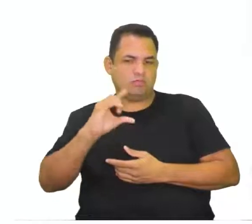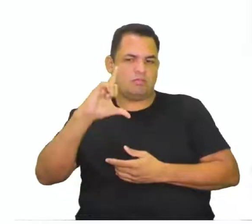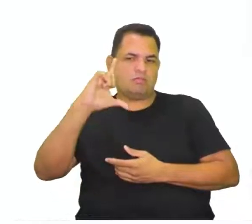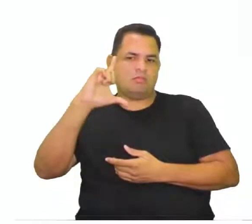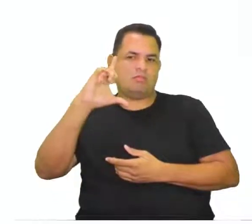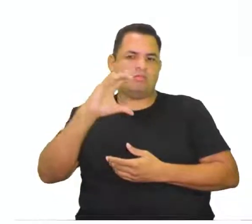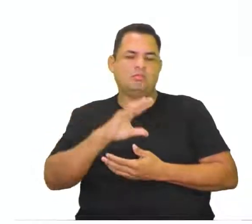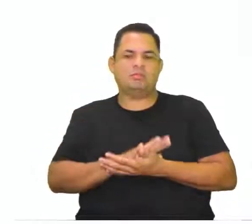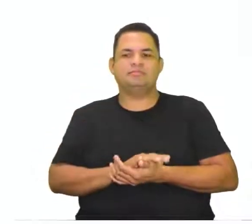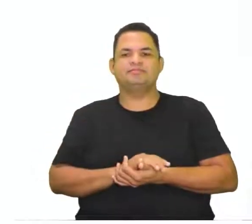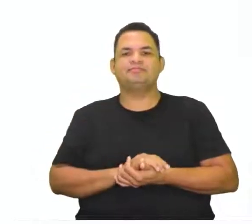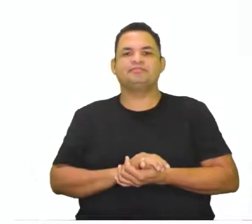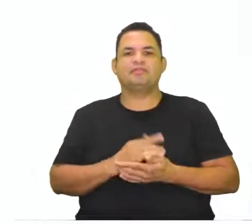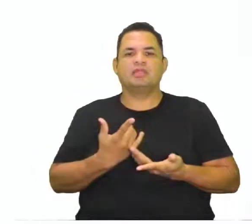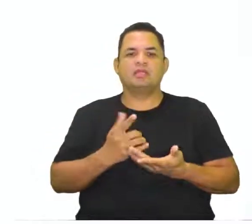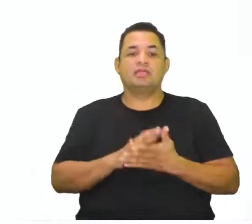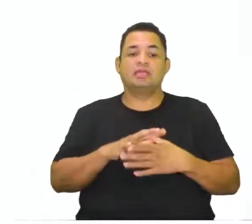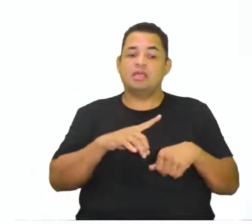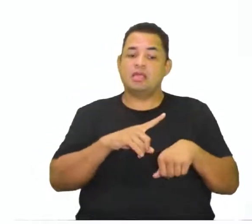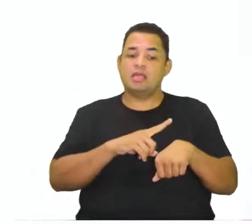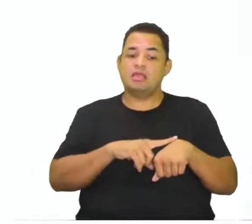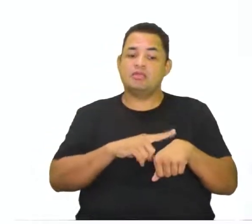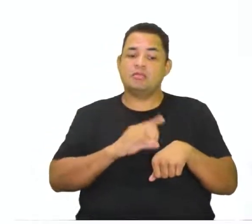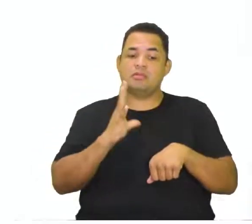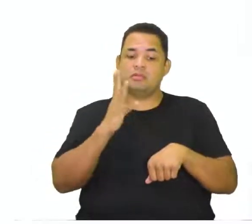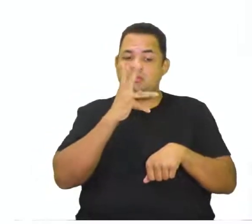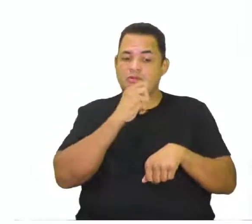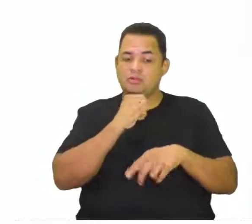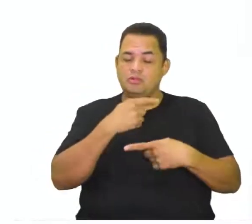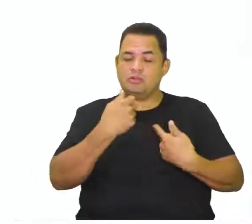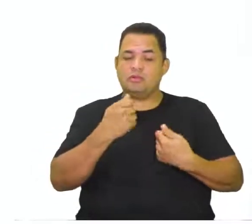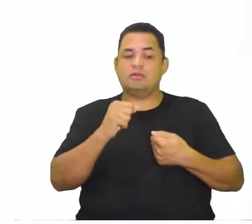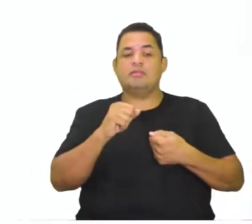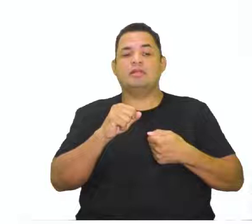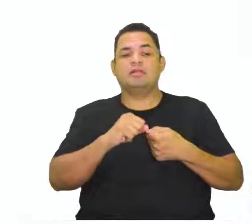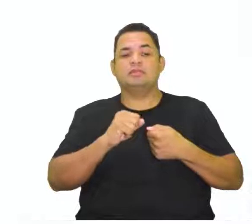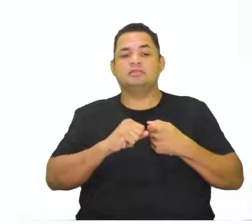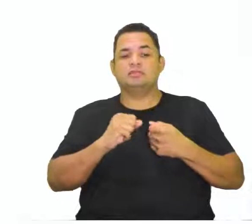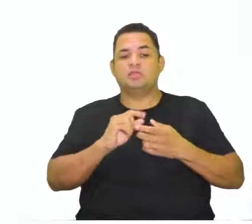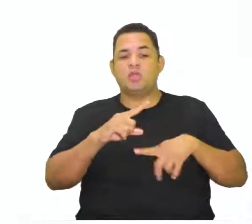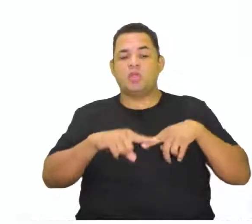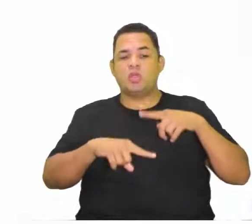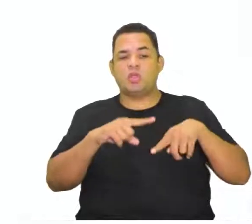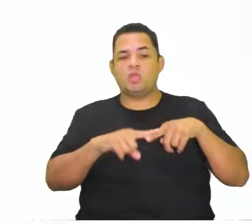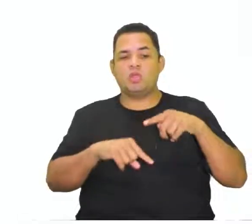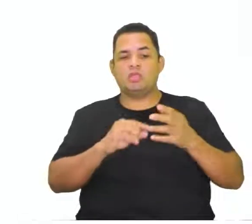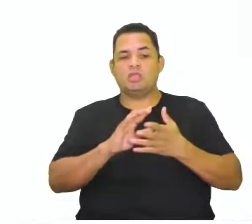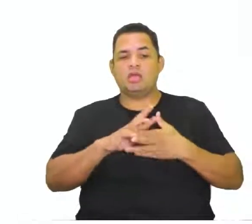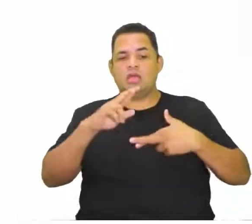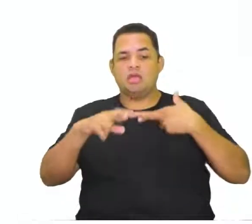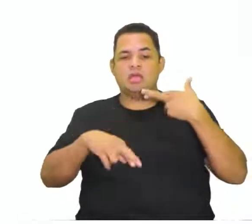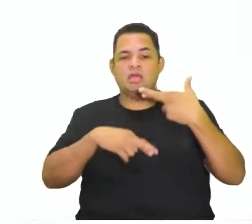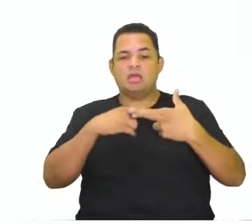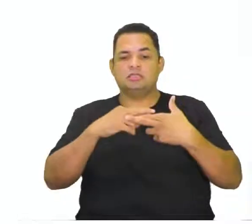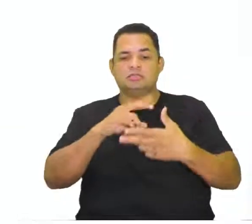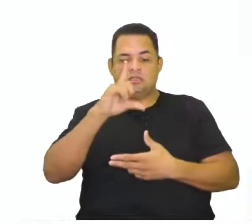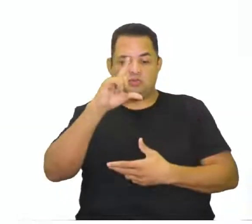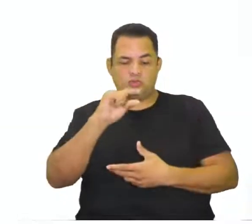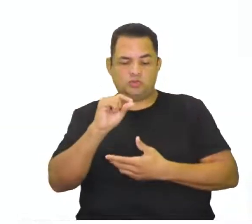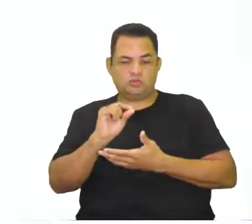um tempo maior para fabricar o nosso produto. Já na reciclagem esse custo vai ser um pouco